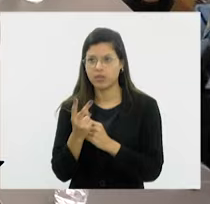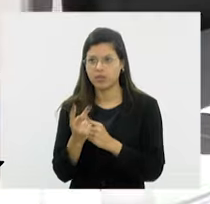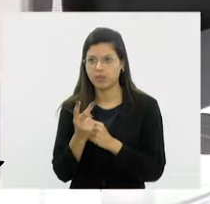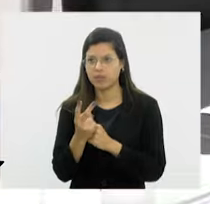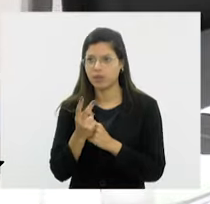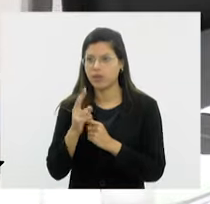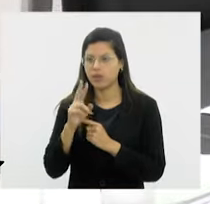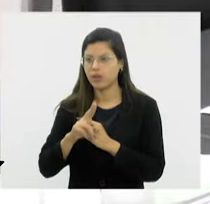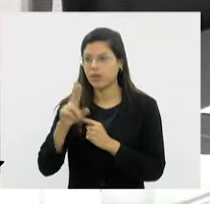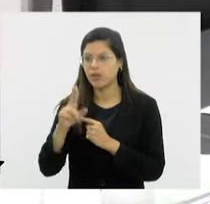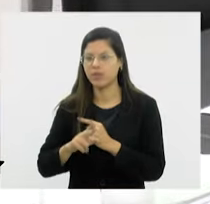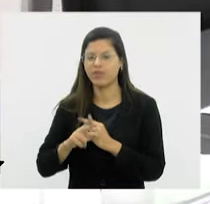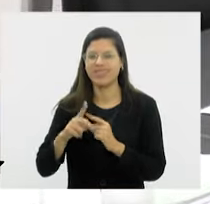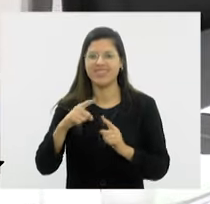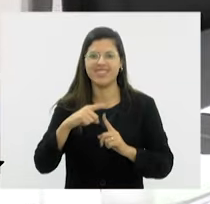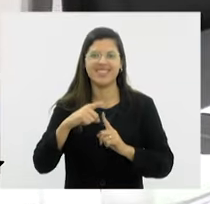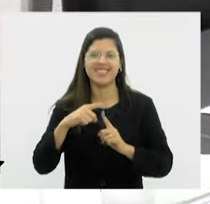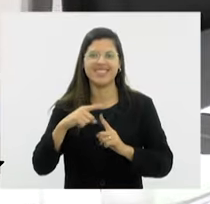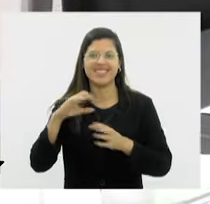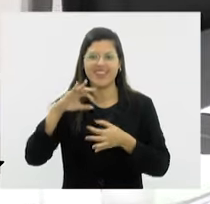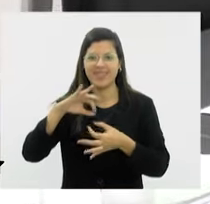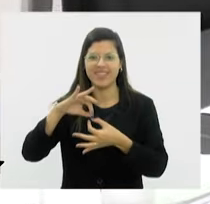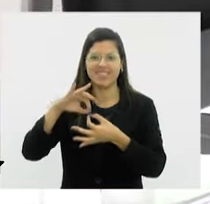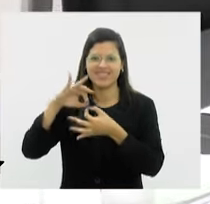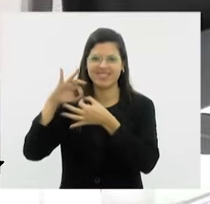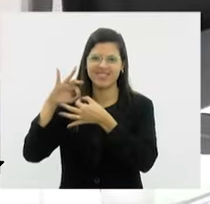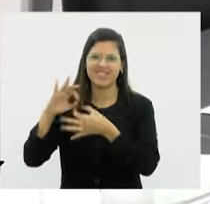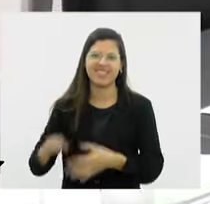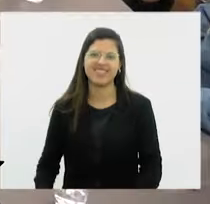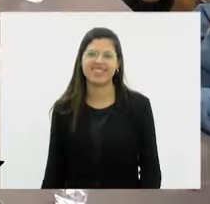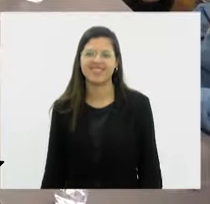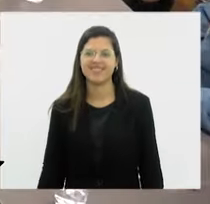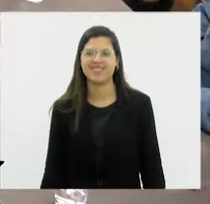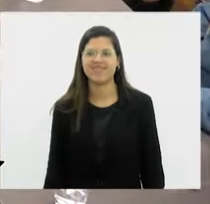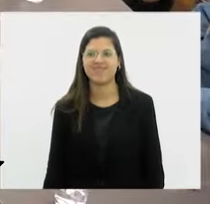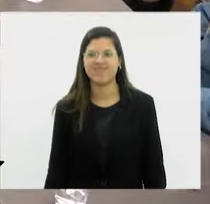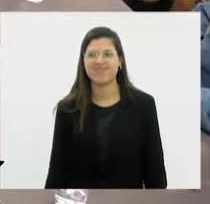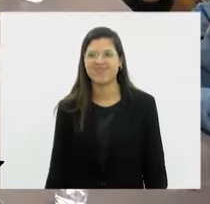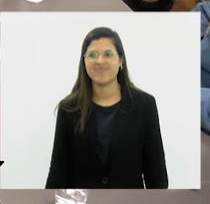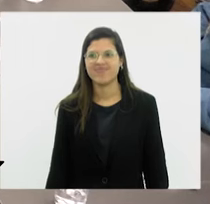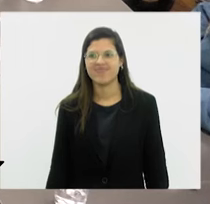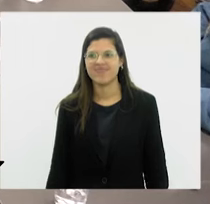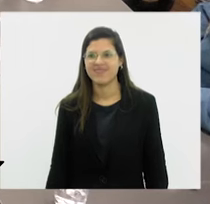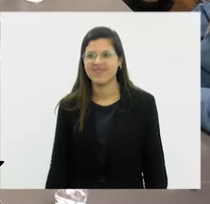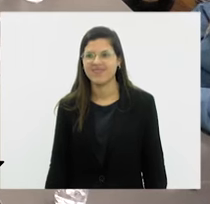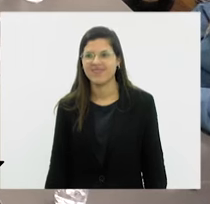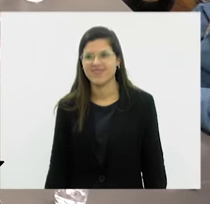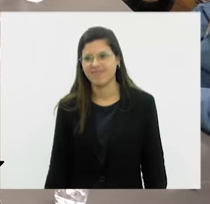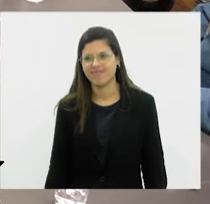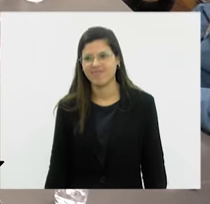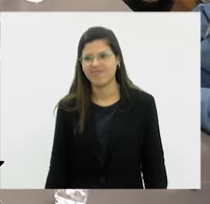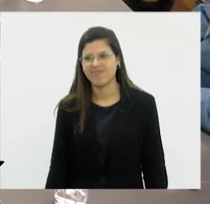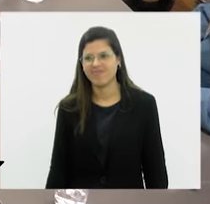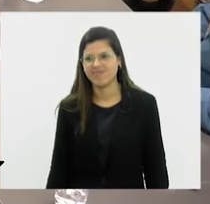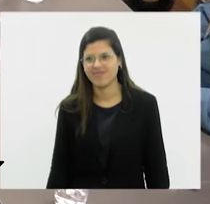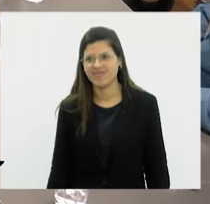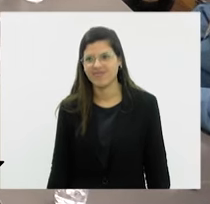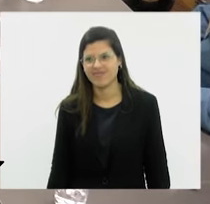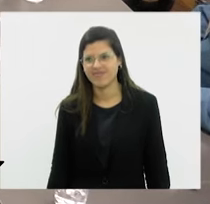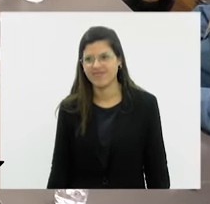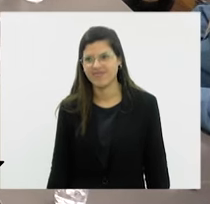olímpica. Uhum. O autor é que abre mal. Embora seja realmente divulgada, as primeiras medalhas olímpicas de ouro e